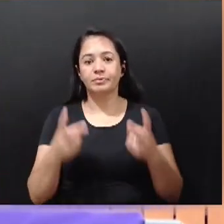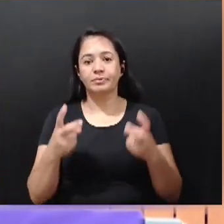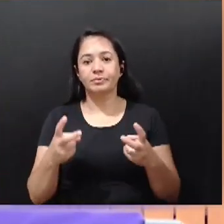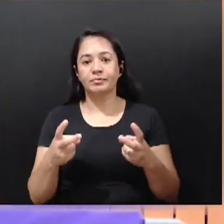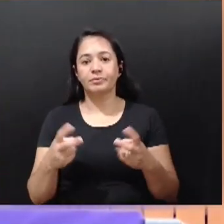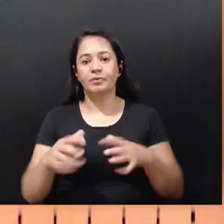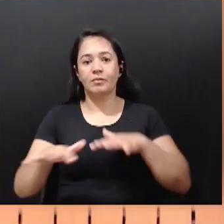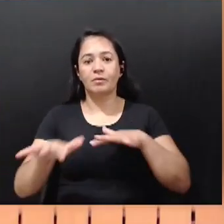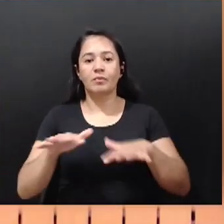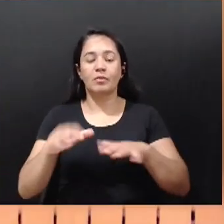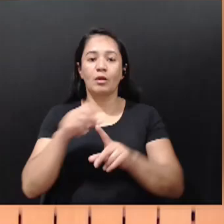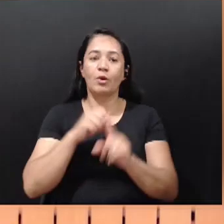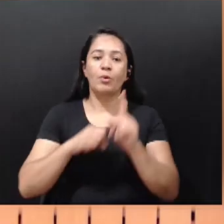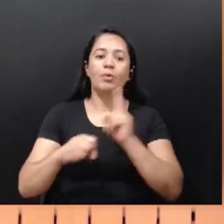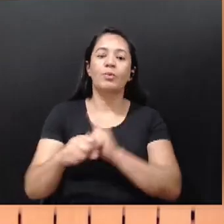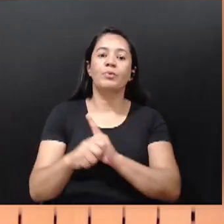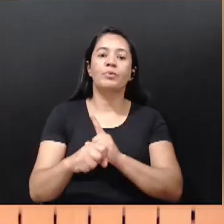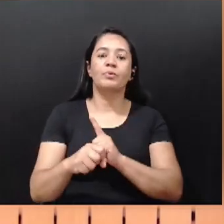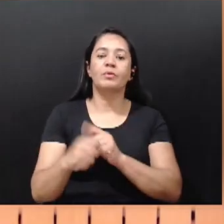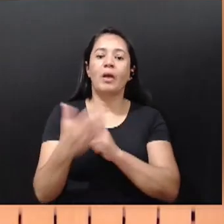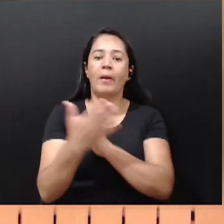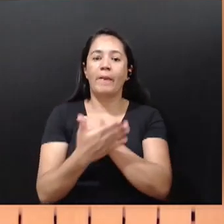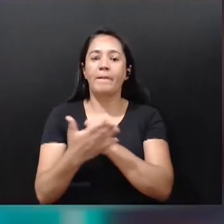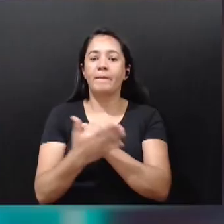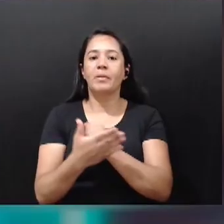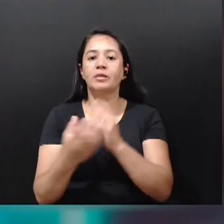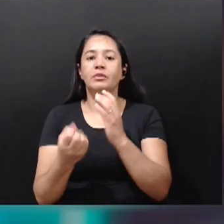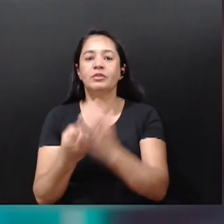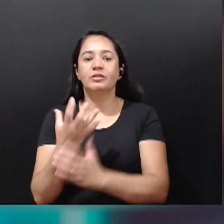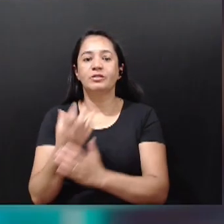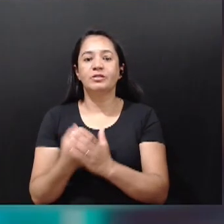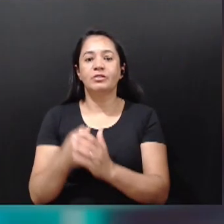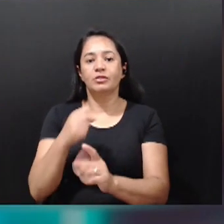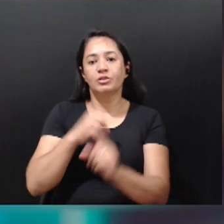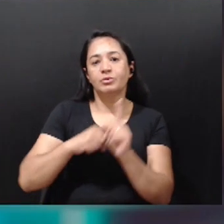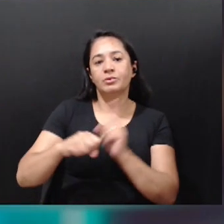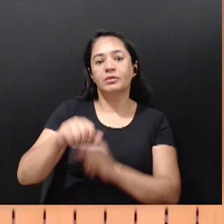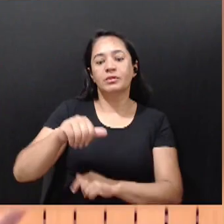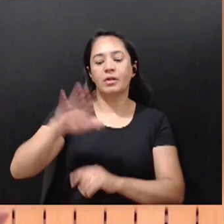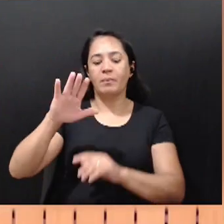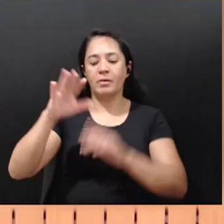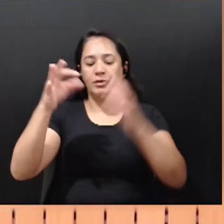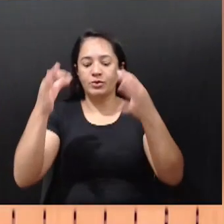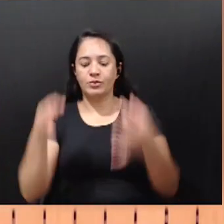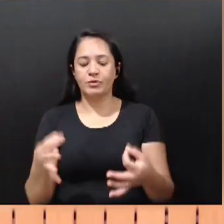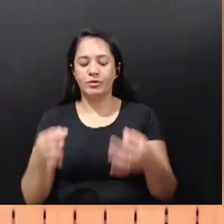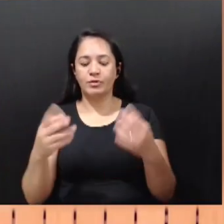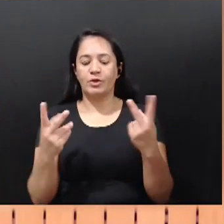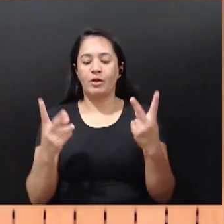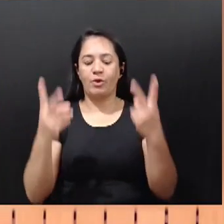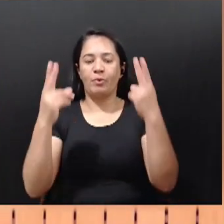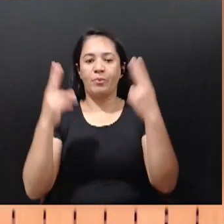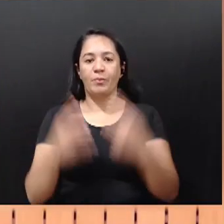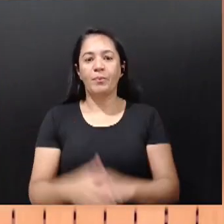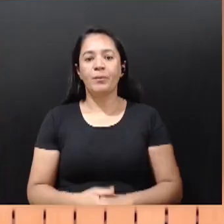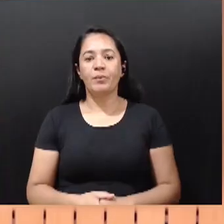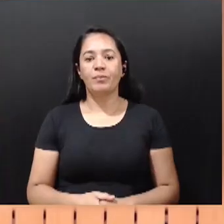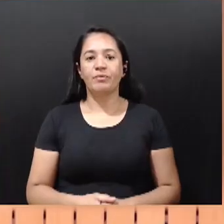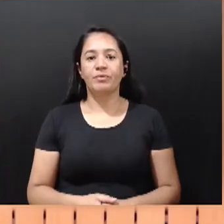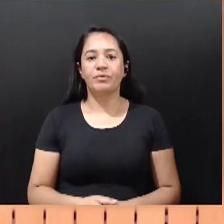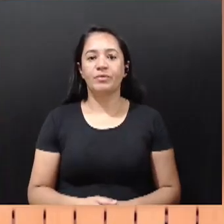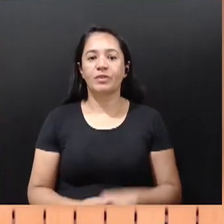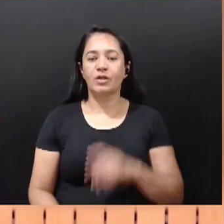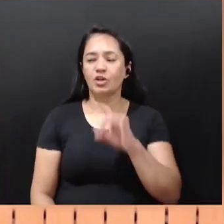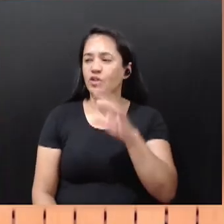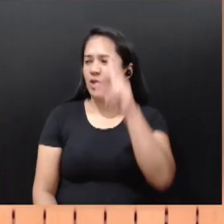sociais que são pilares na construção de uma sociedade mais justa e igualitária. Já foi falado aqui, eu só vou lembrar